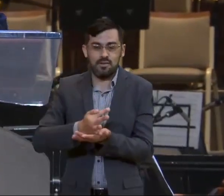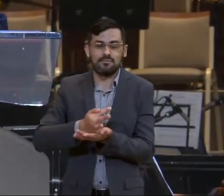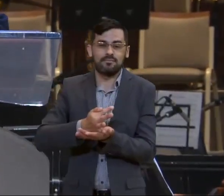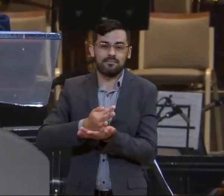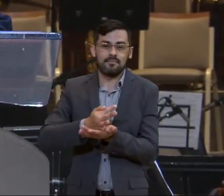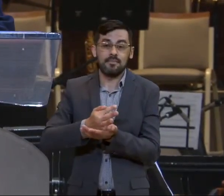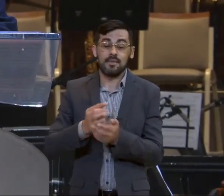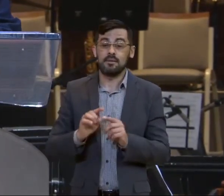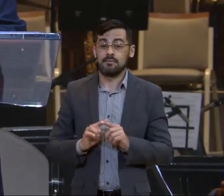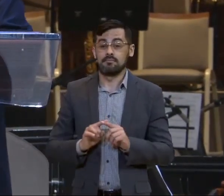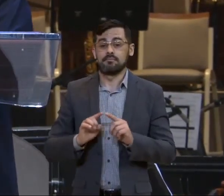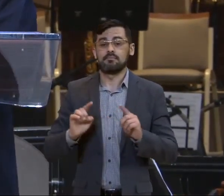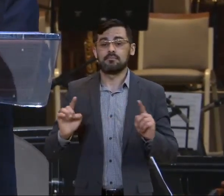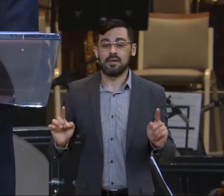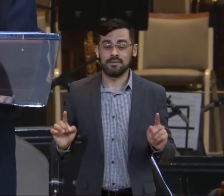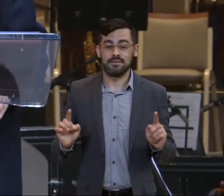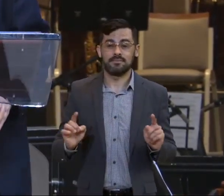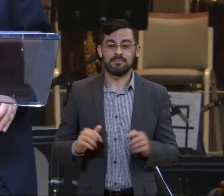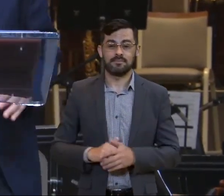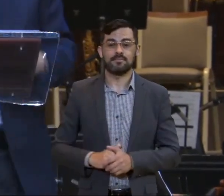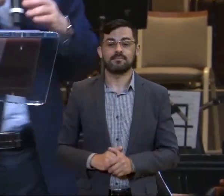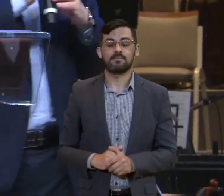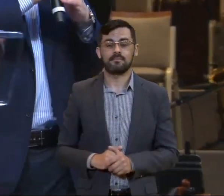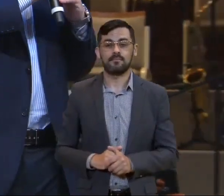Mas a